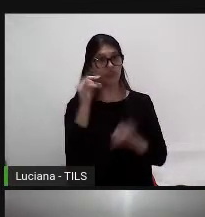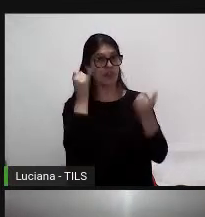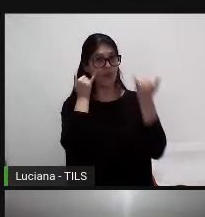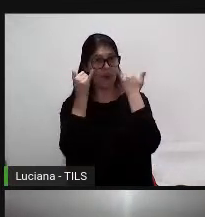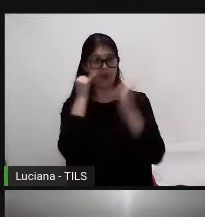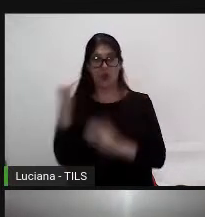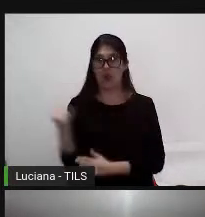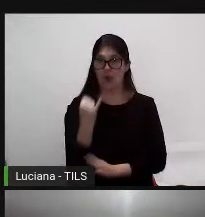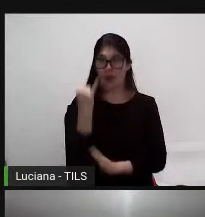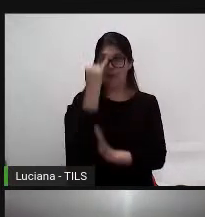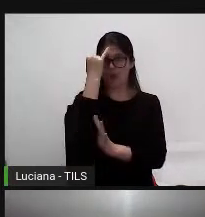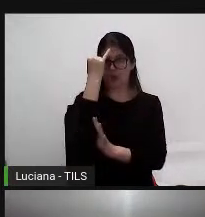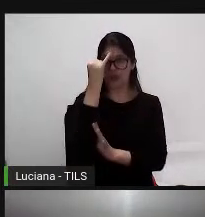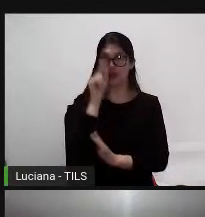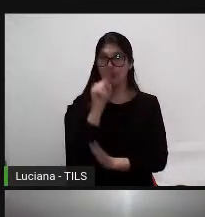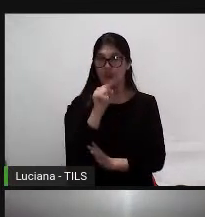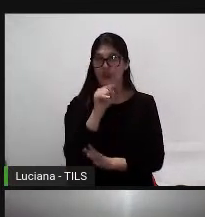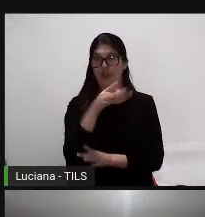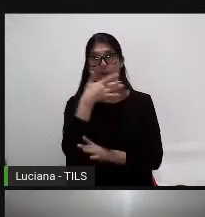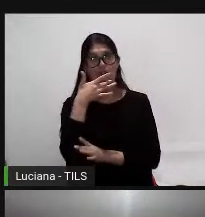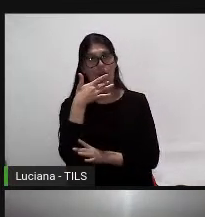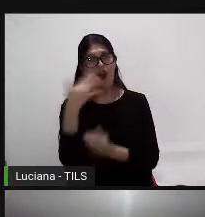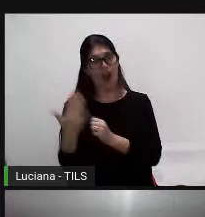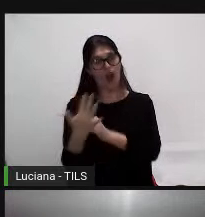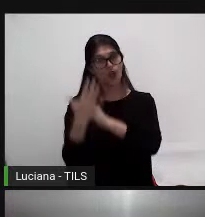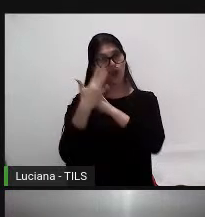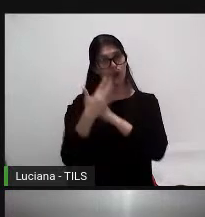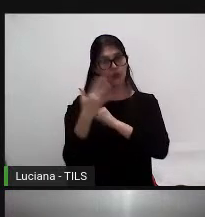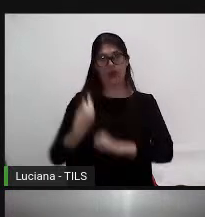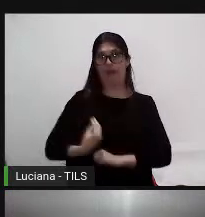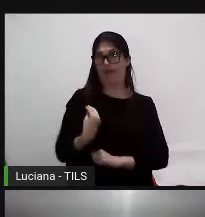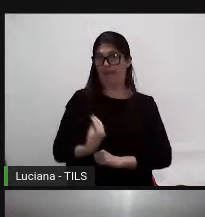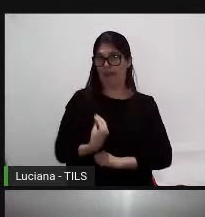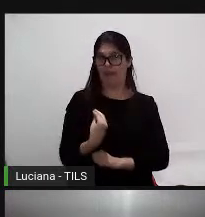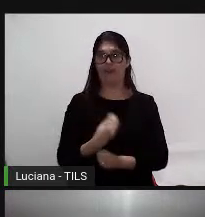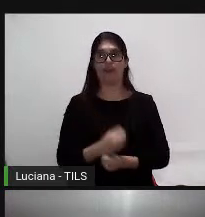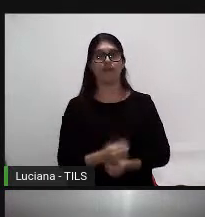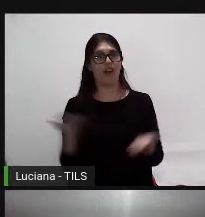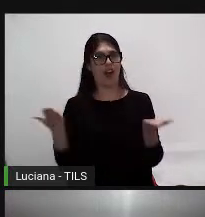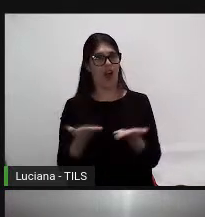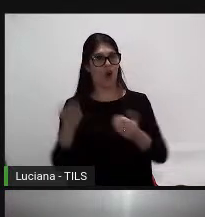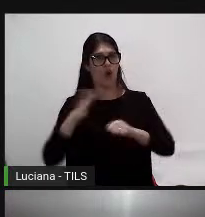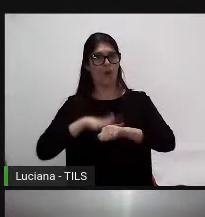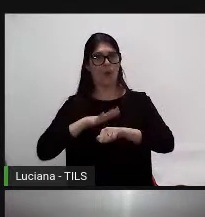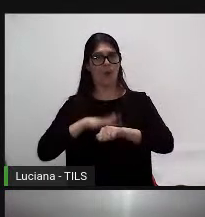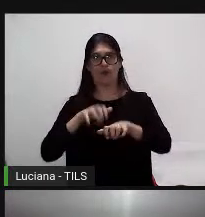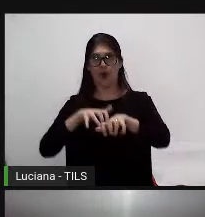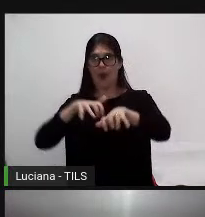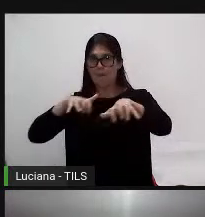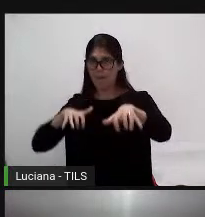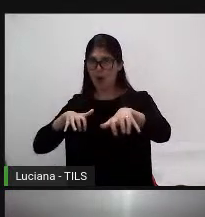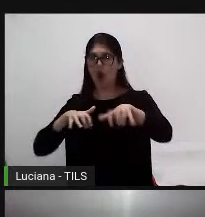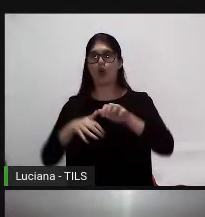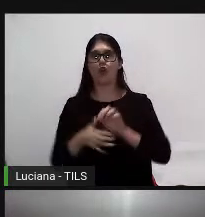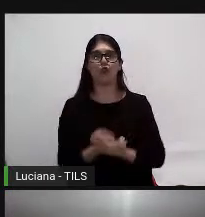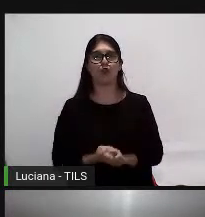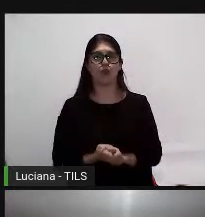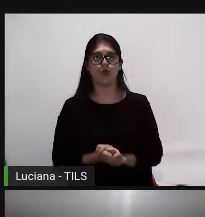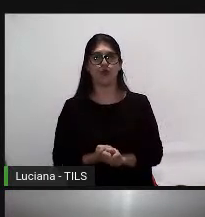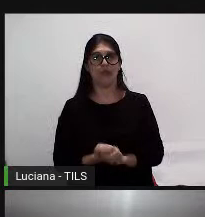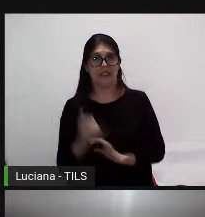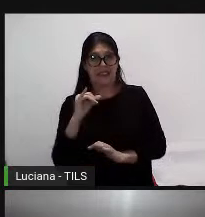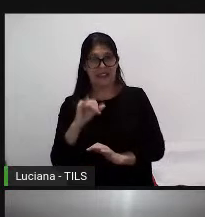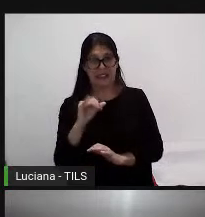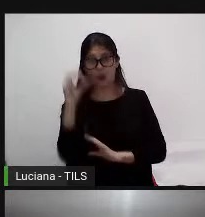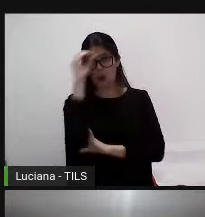ele facilitará a vida de vocês por estar num cenário remoto e, muitas vezes, sem ter a quem recorrer